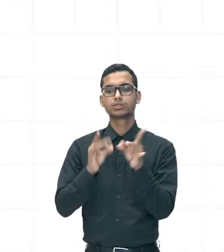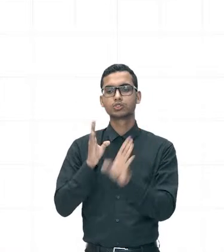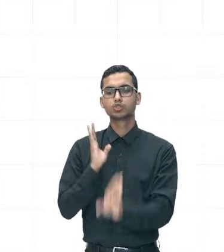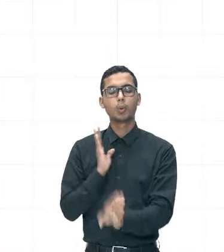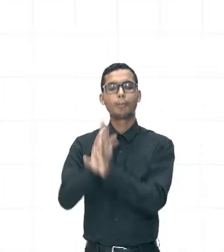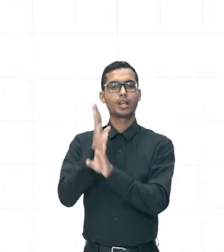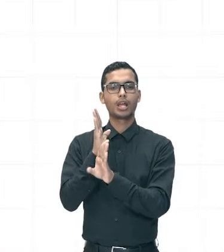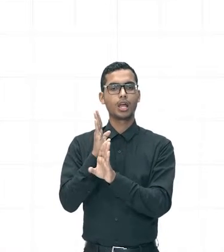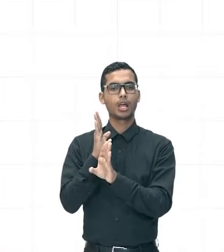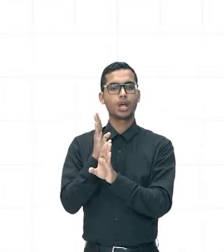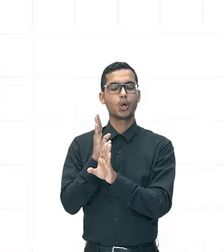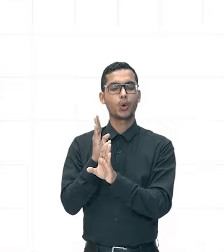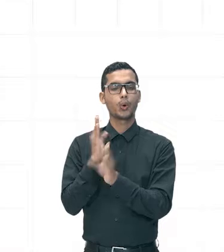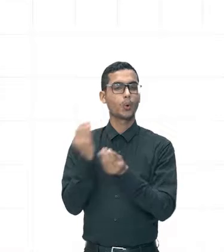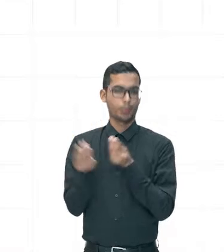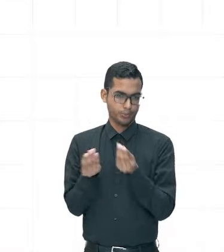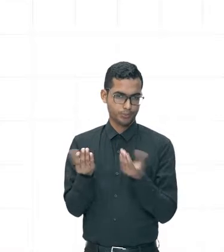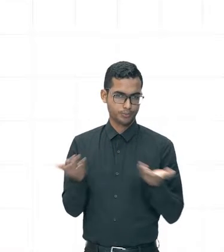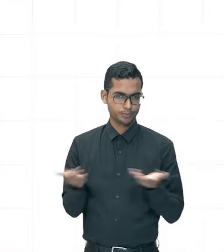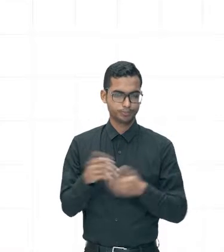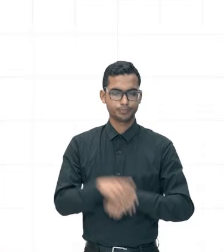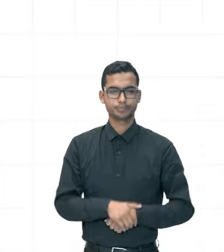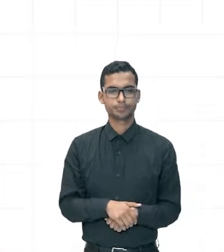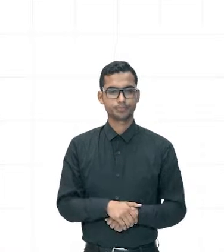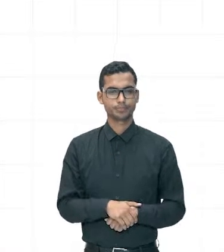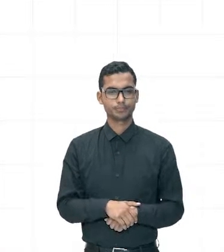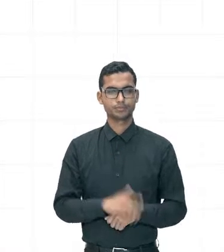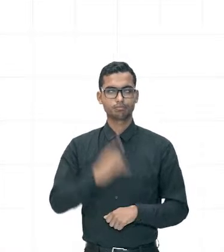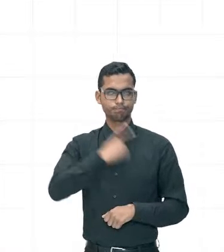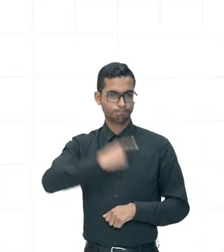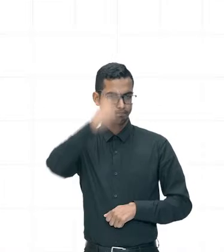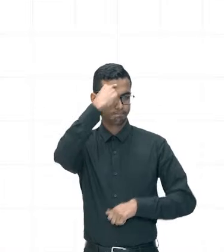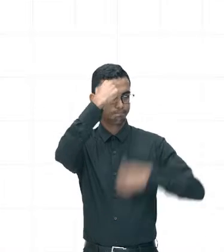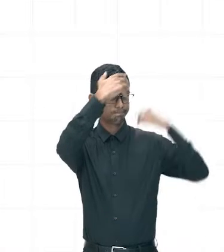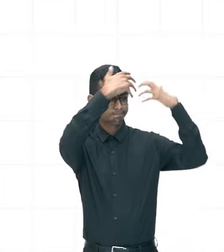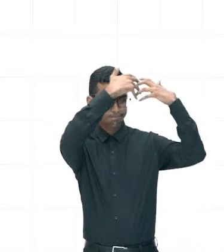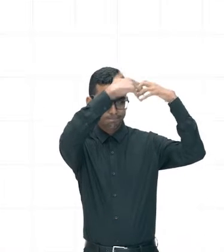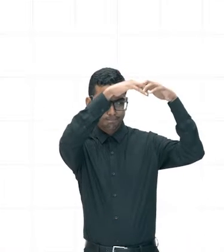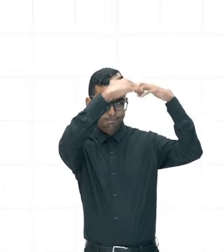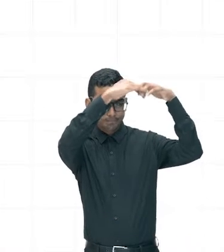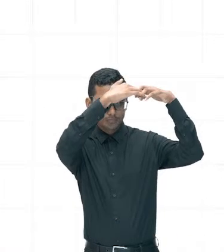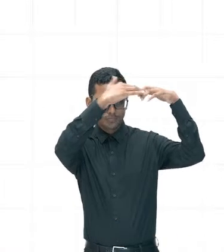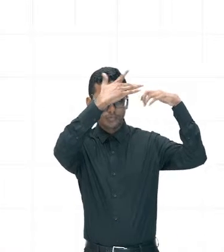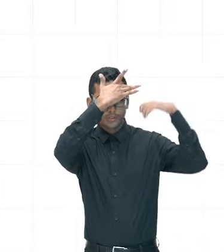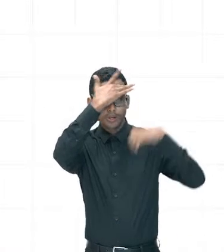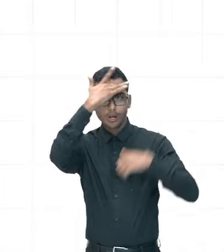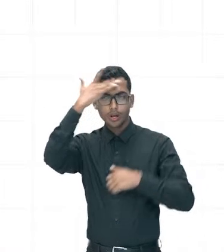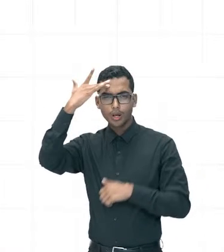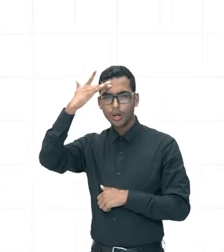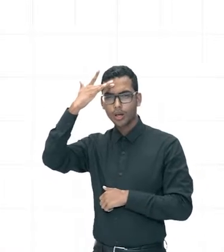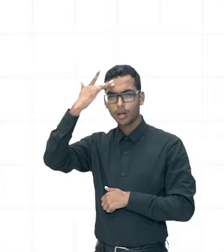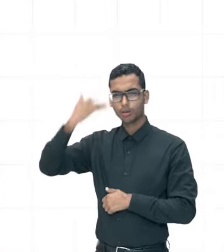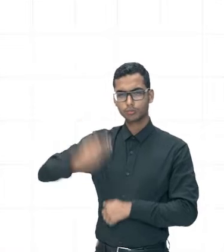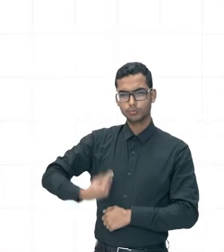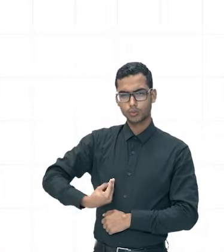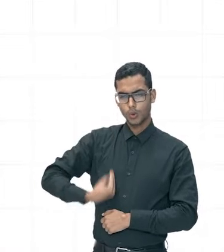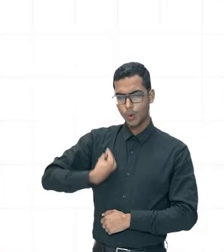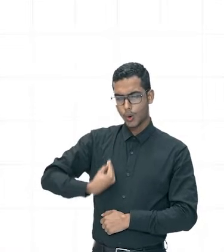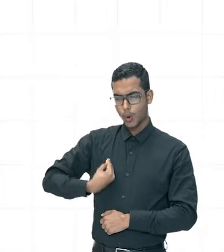o que aconteceu antigamente? Se pensarmos nisso, veremos que as pessoas, ao longo de suas